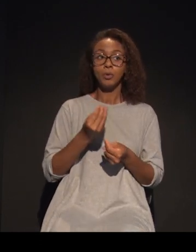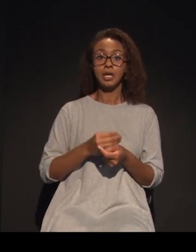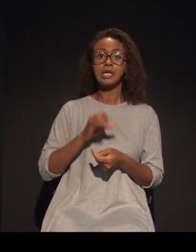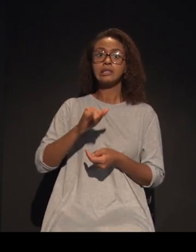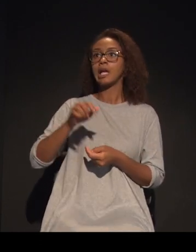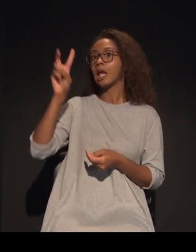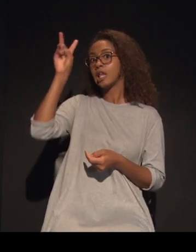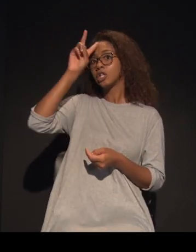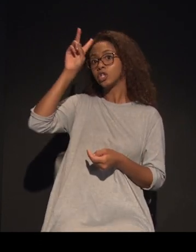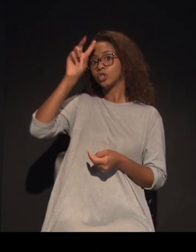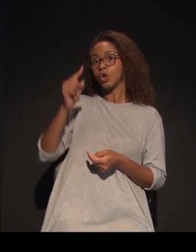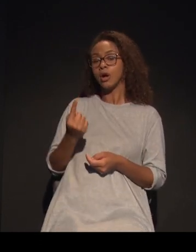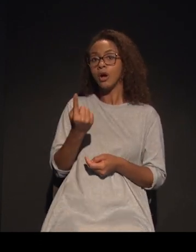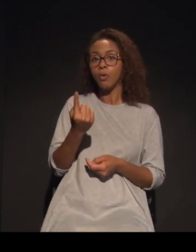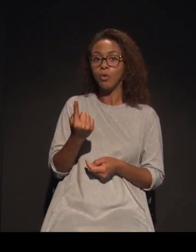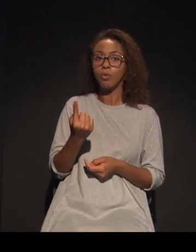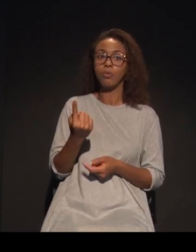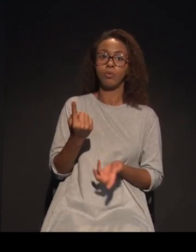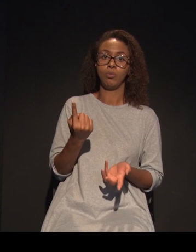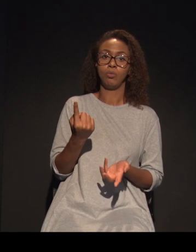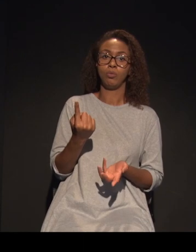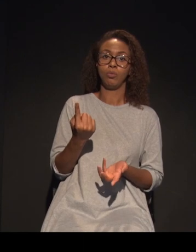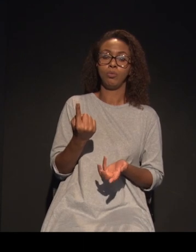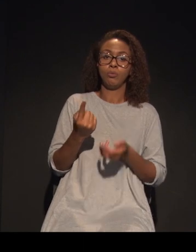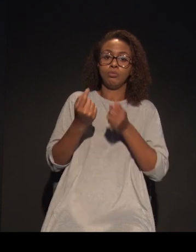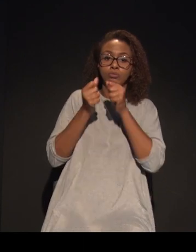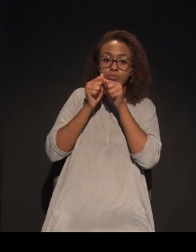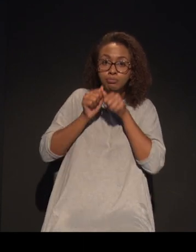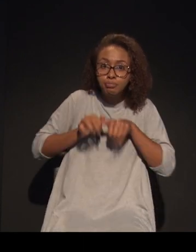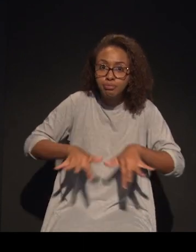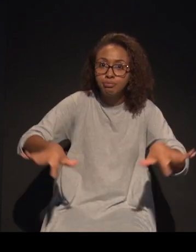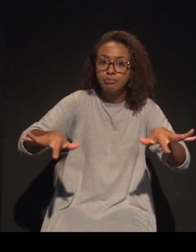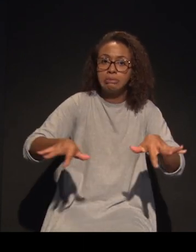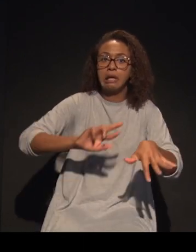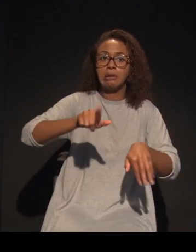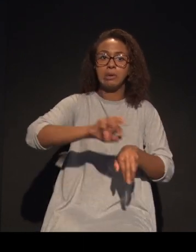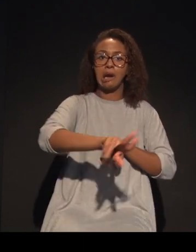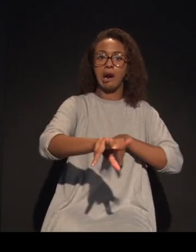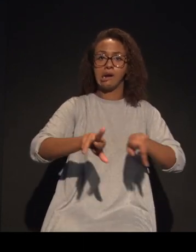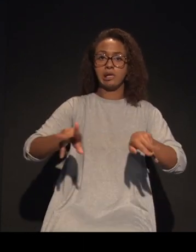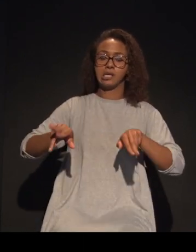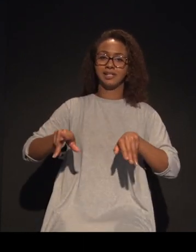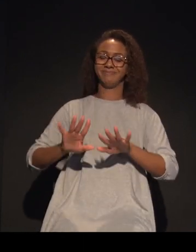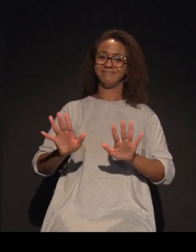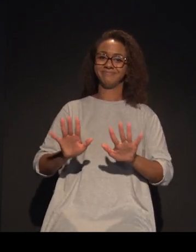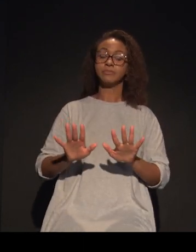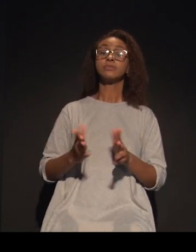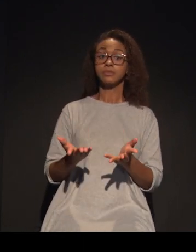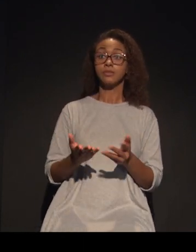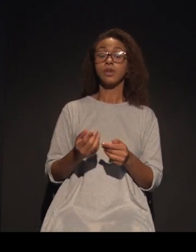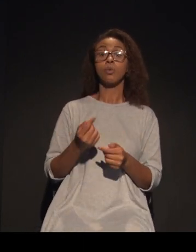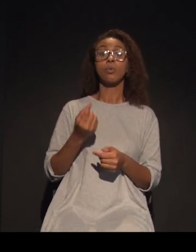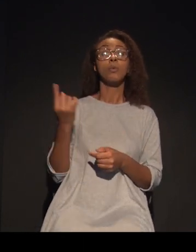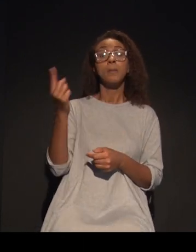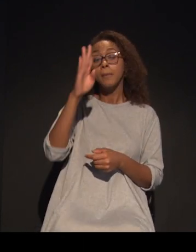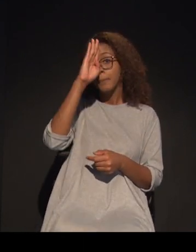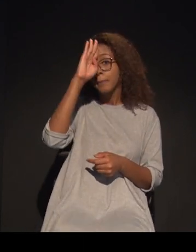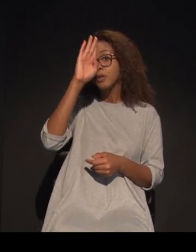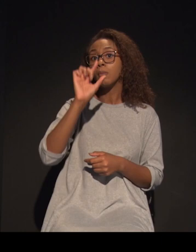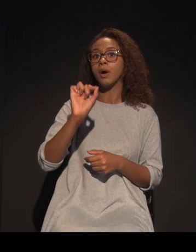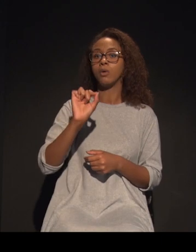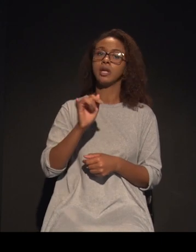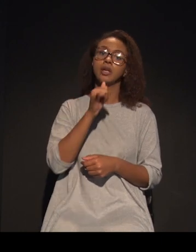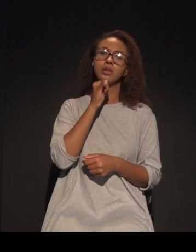história não vai sair só depois disso mas sendo da comunidade tal é que foi é teve a